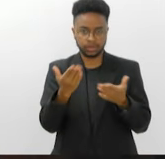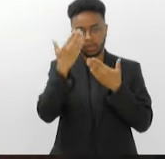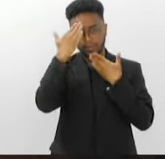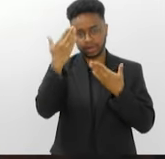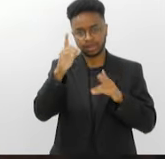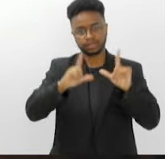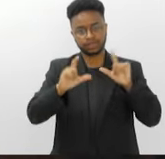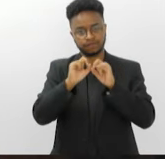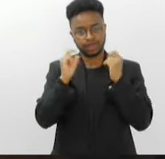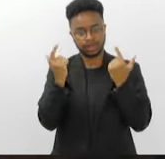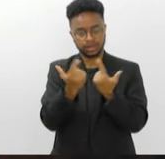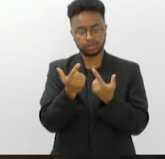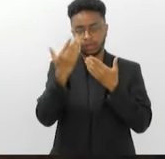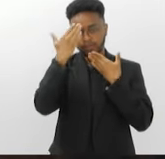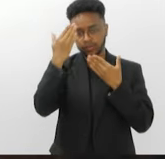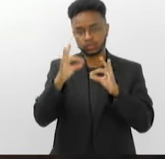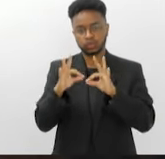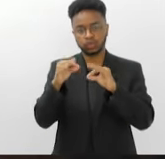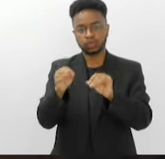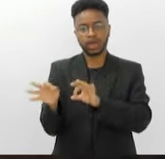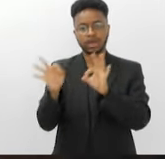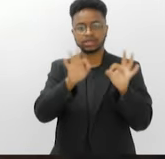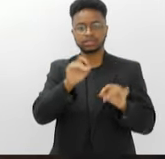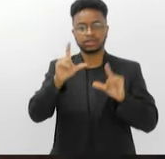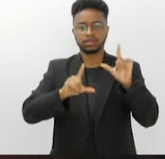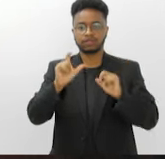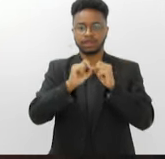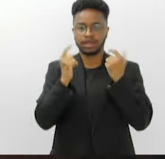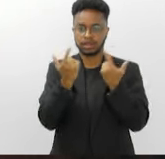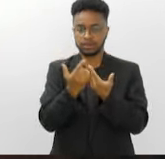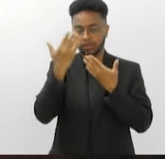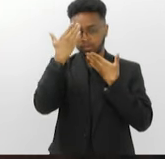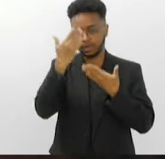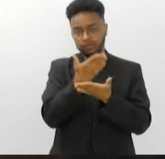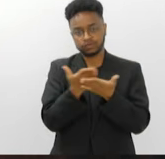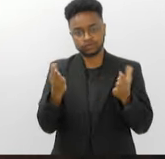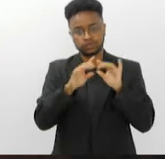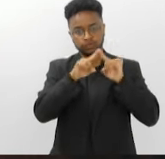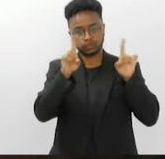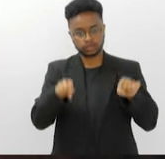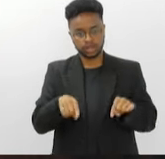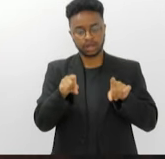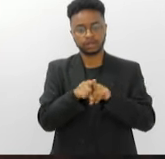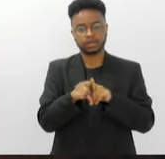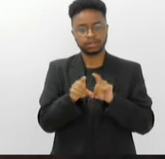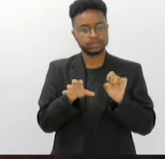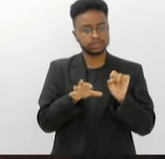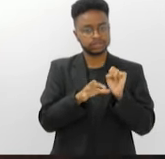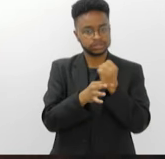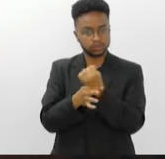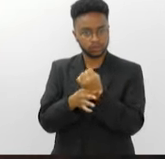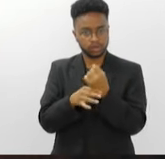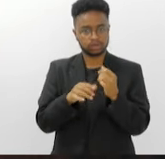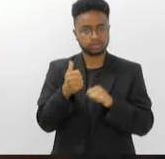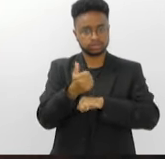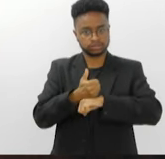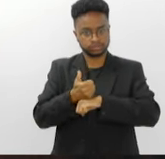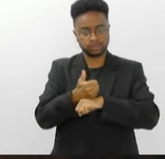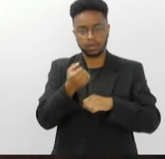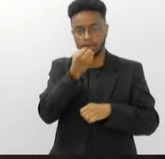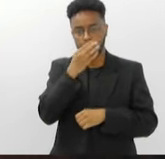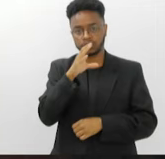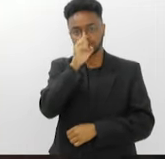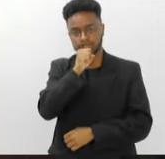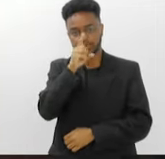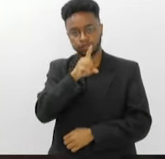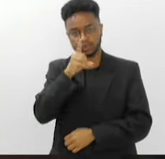TV Alerj, obrigado por todos que nos assistem pela TV Alerj, obrigado a todos os funcionários, todos os seguranças. Tá? Bom final de